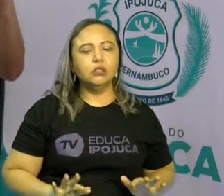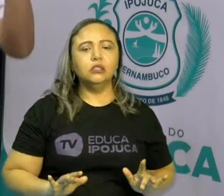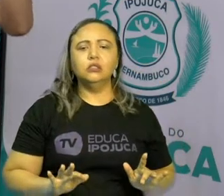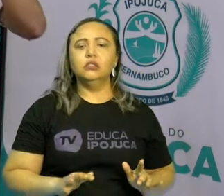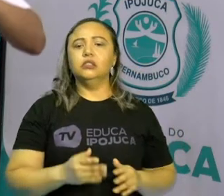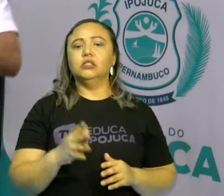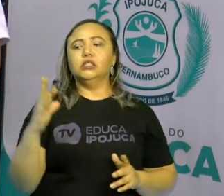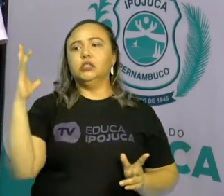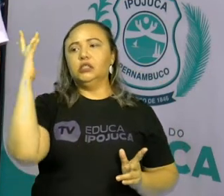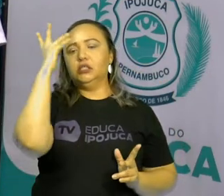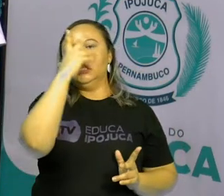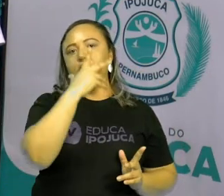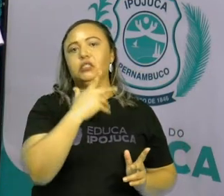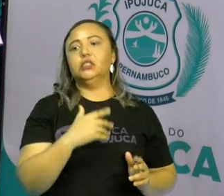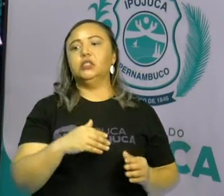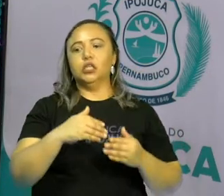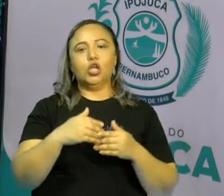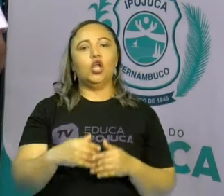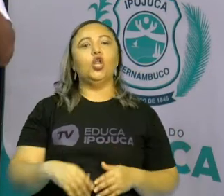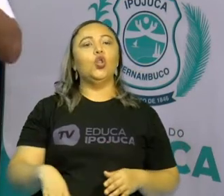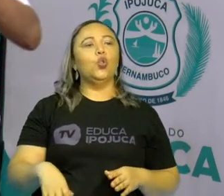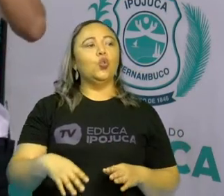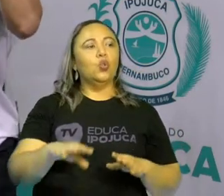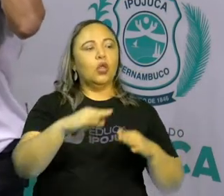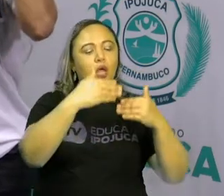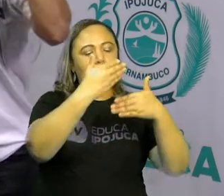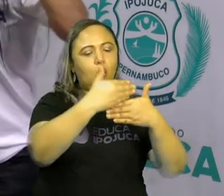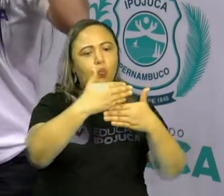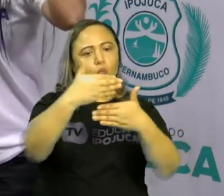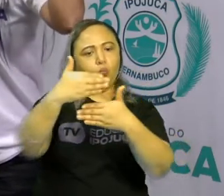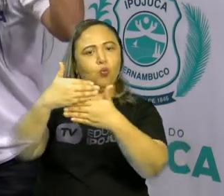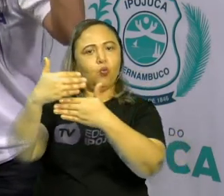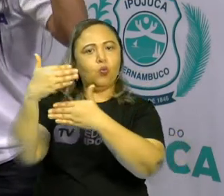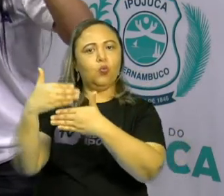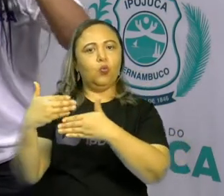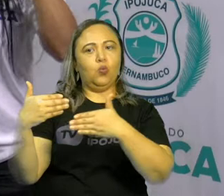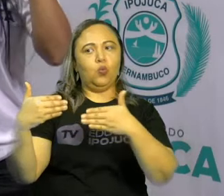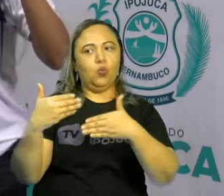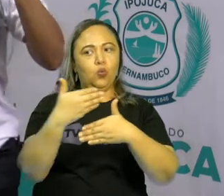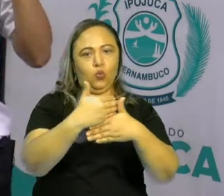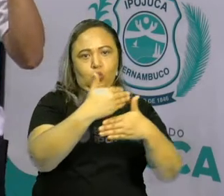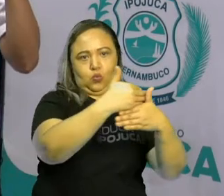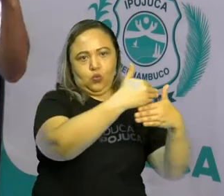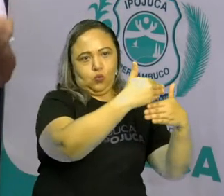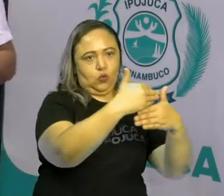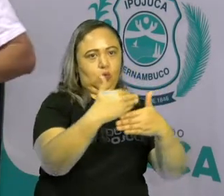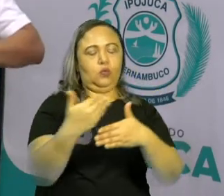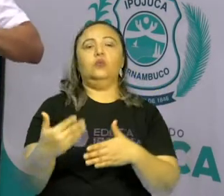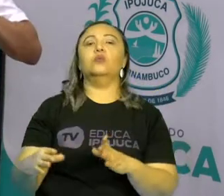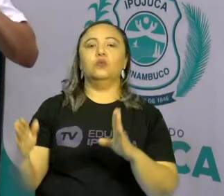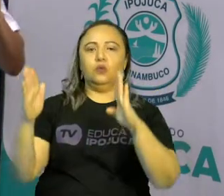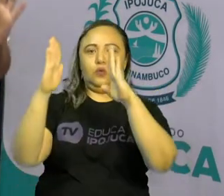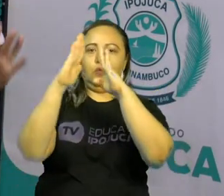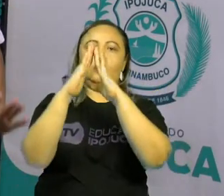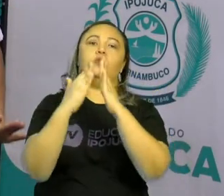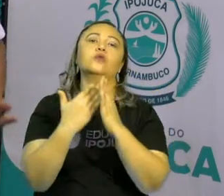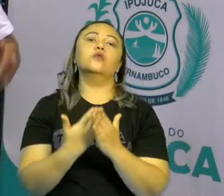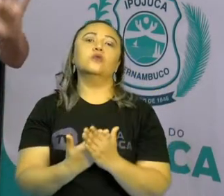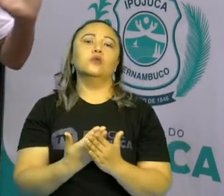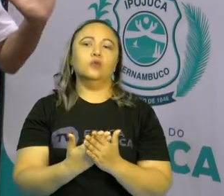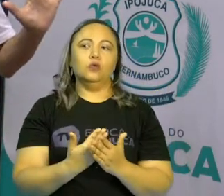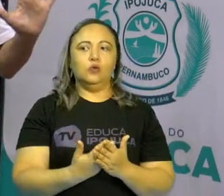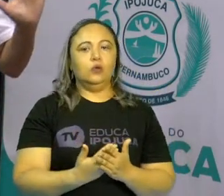arte linda os muros das nossas escolas então é uma arte visual ficou muito interessante vou